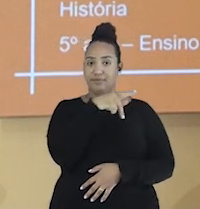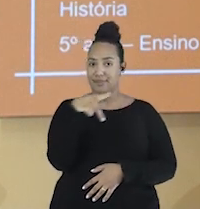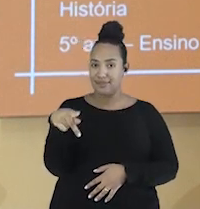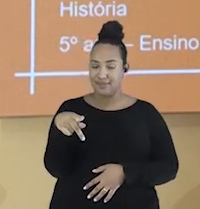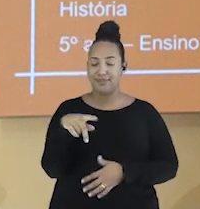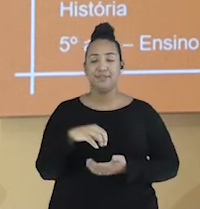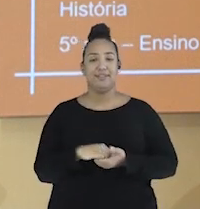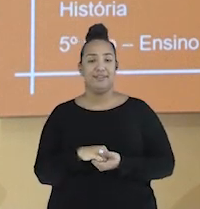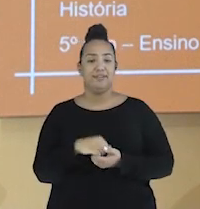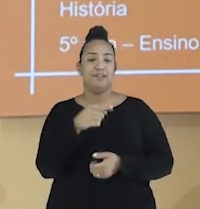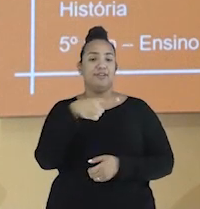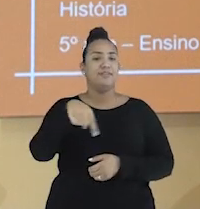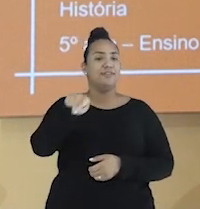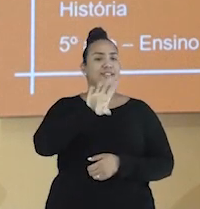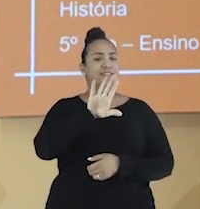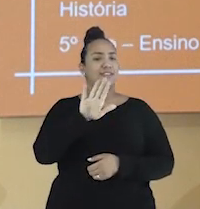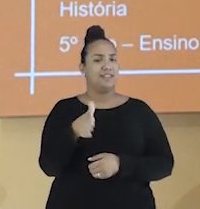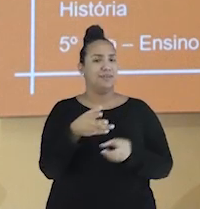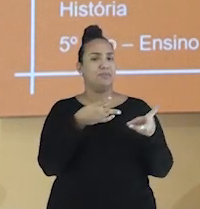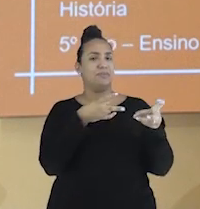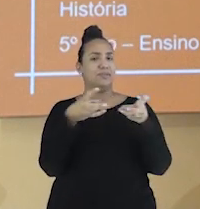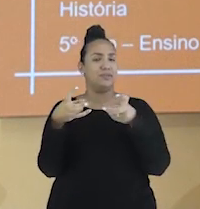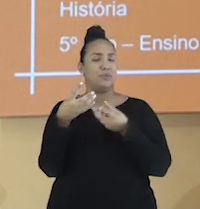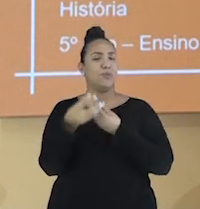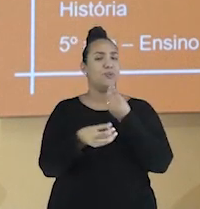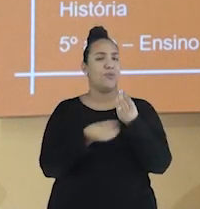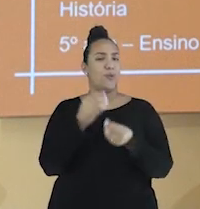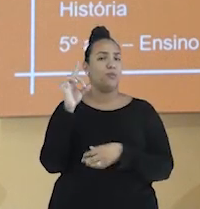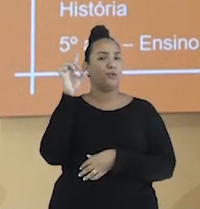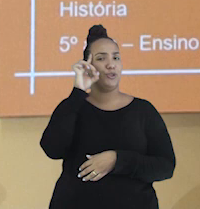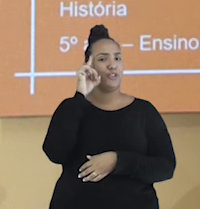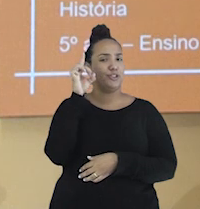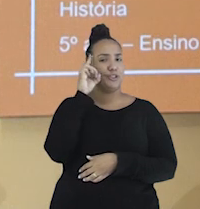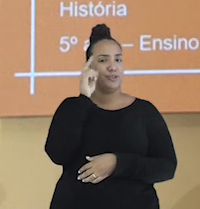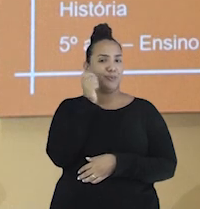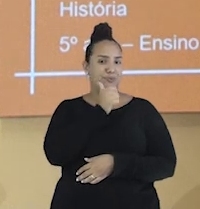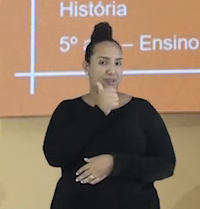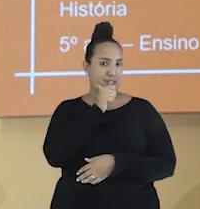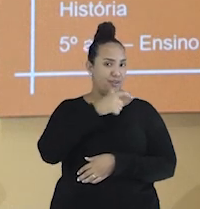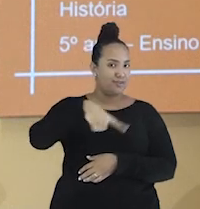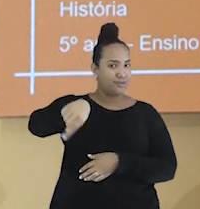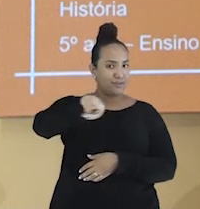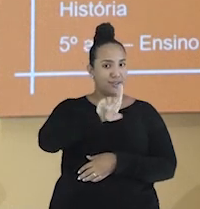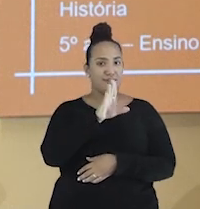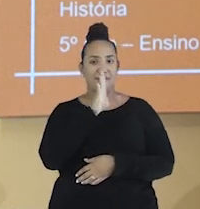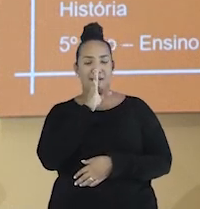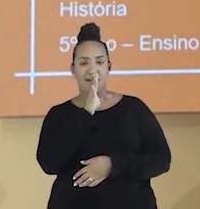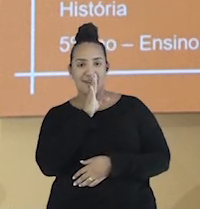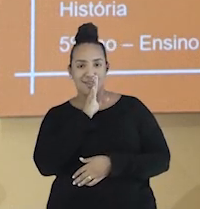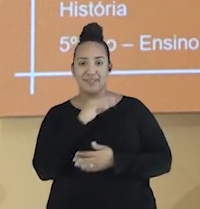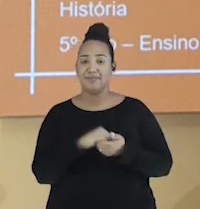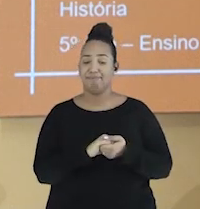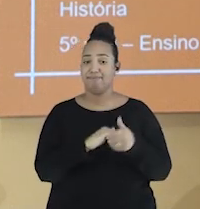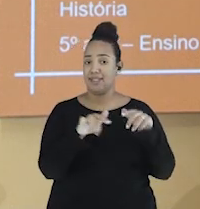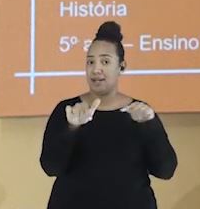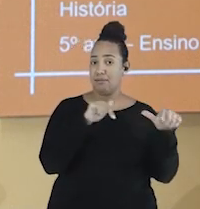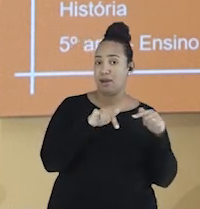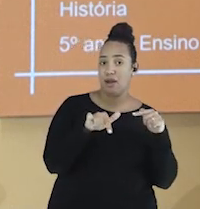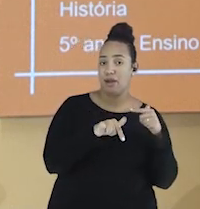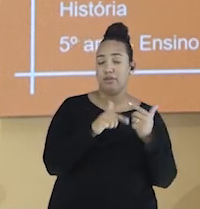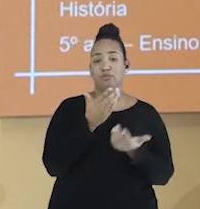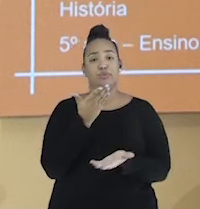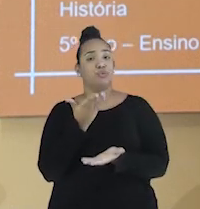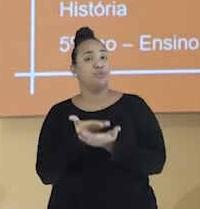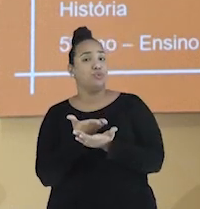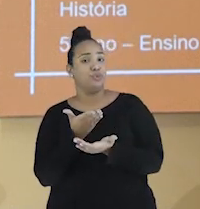outras. Você já observou como é a rotina dessas mulheres que você conhece? Elas trabalham?